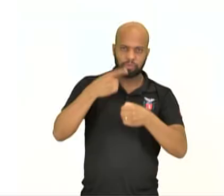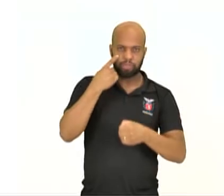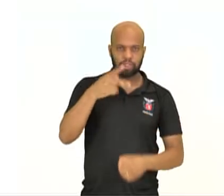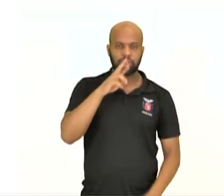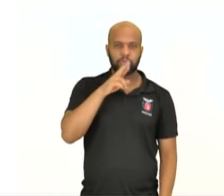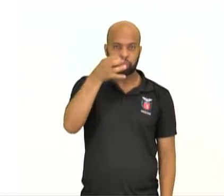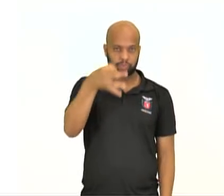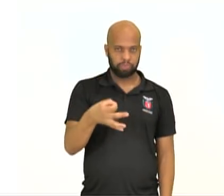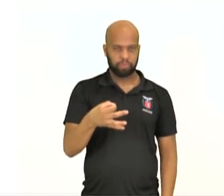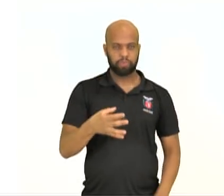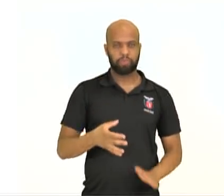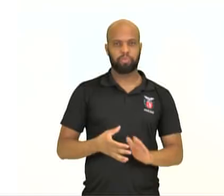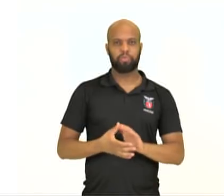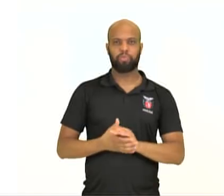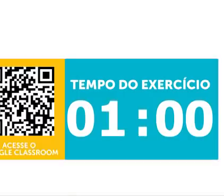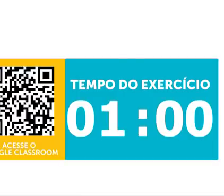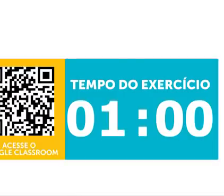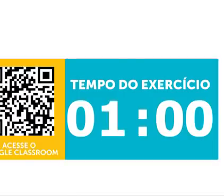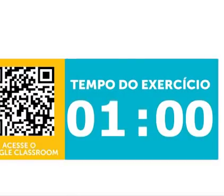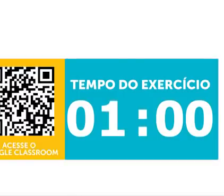conferir.